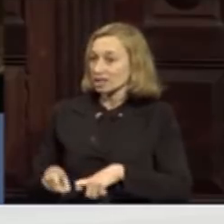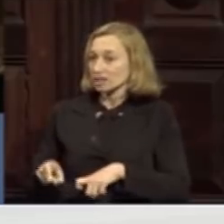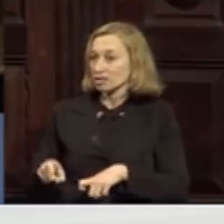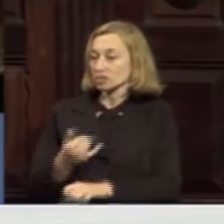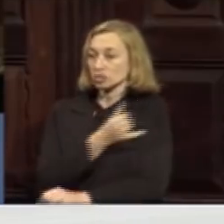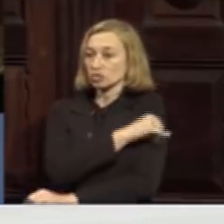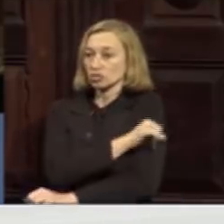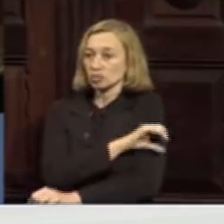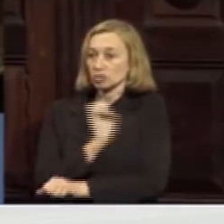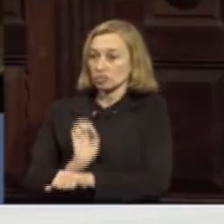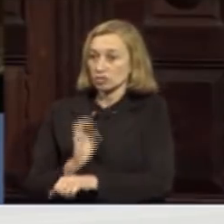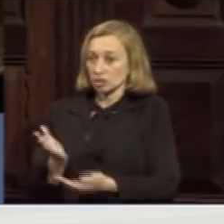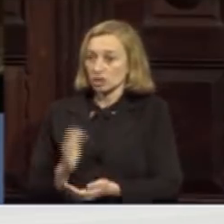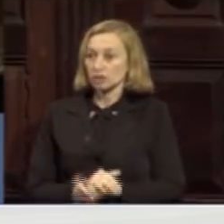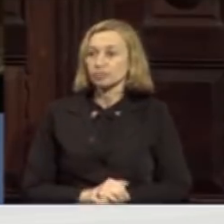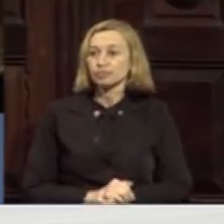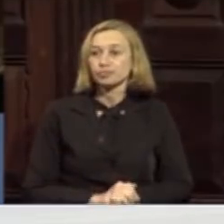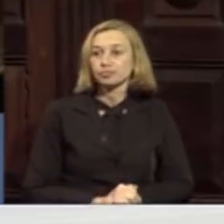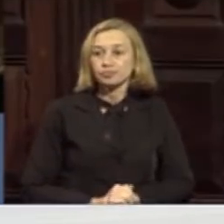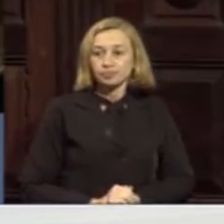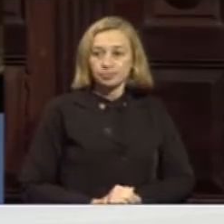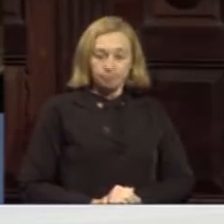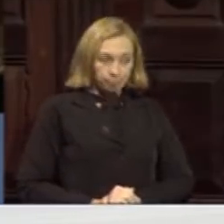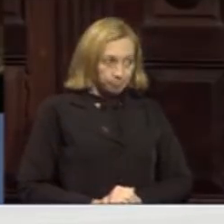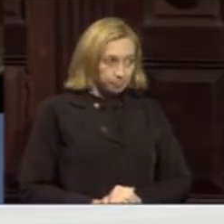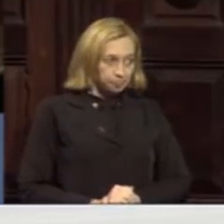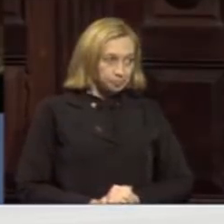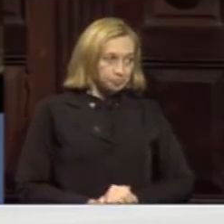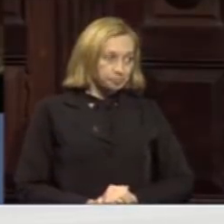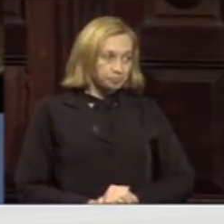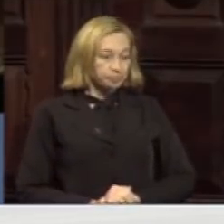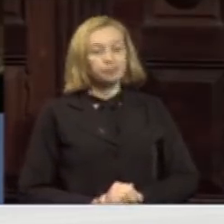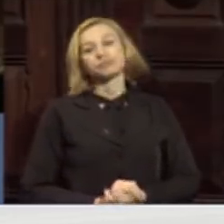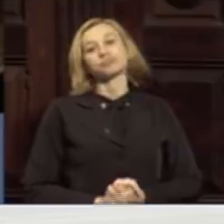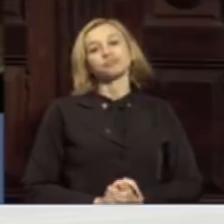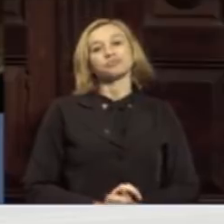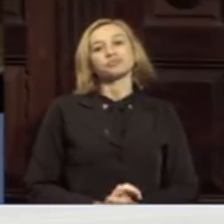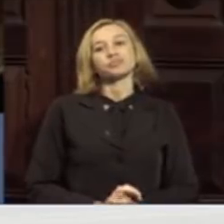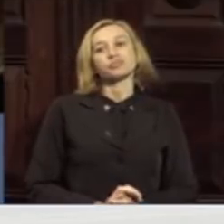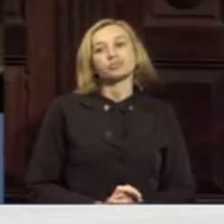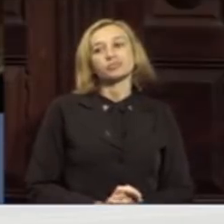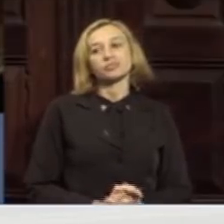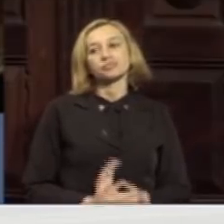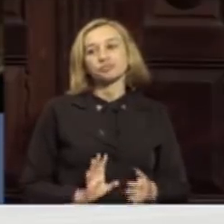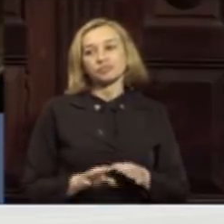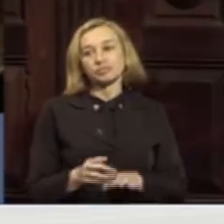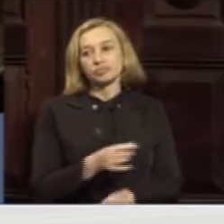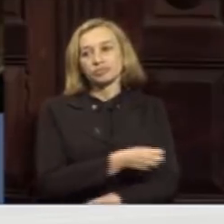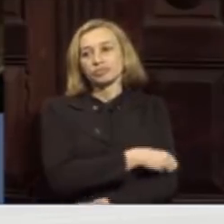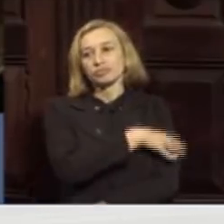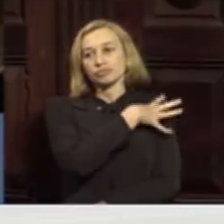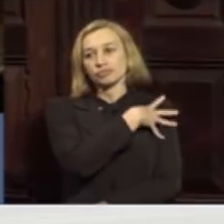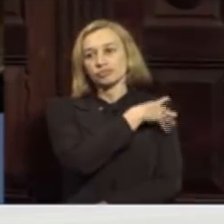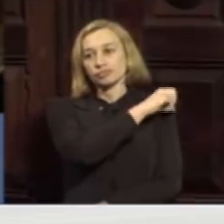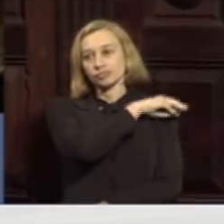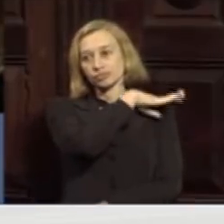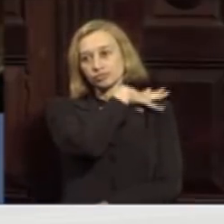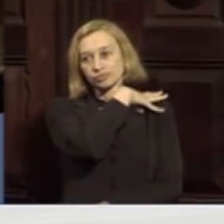Janeiro. Desde o segundo segmento do fundamental até o ensino médio,